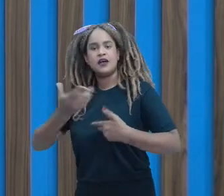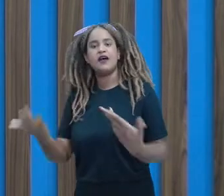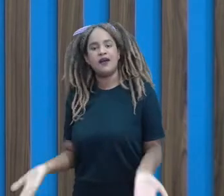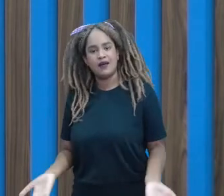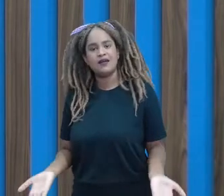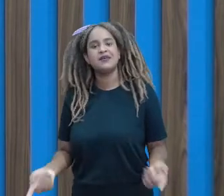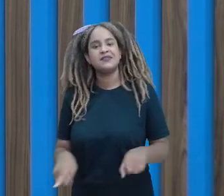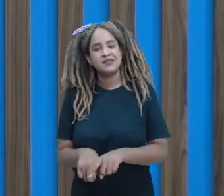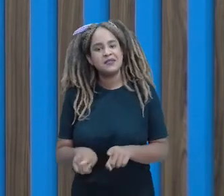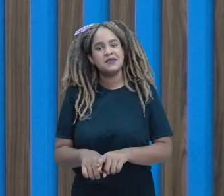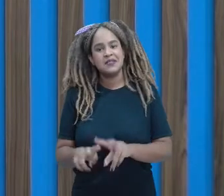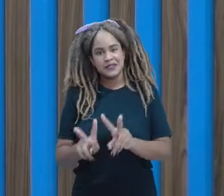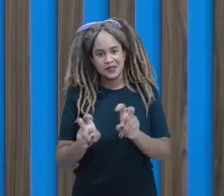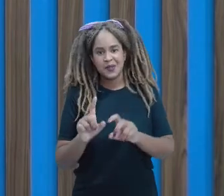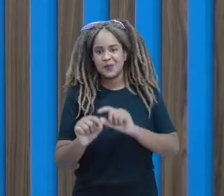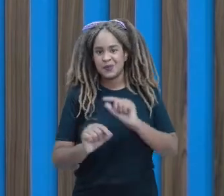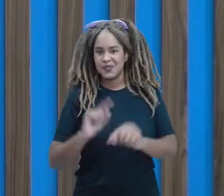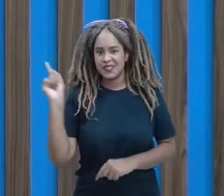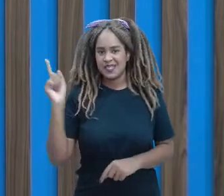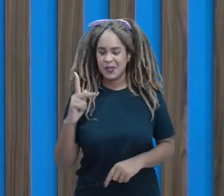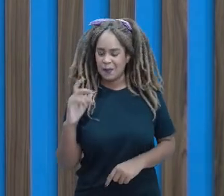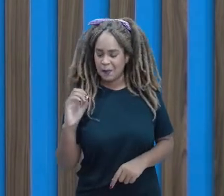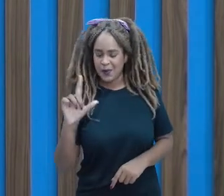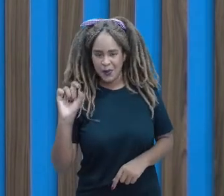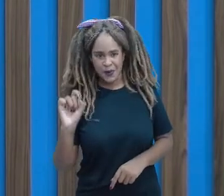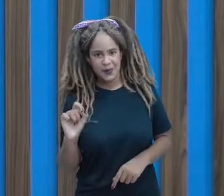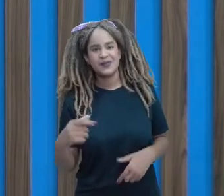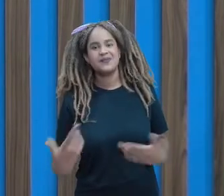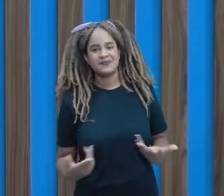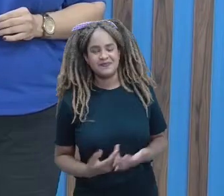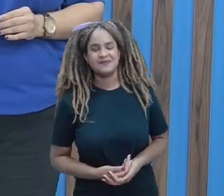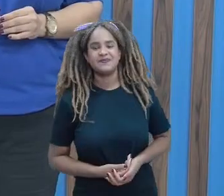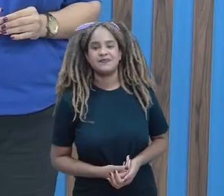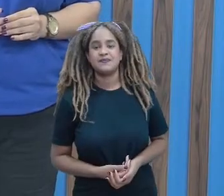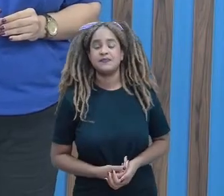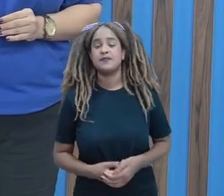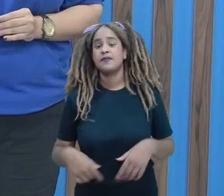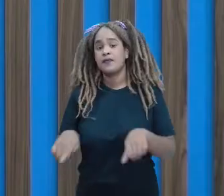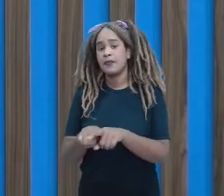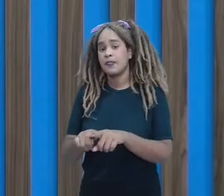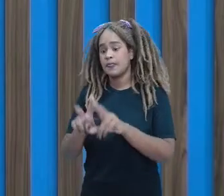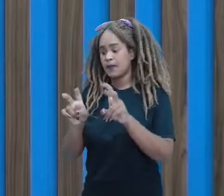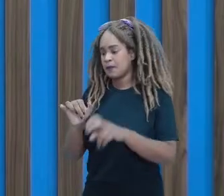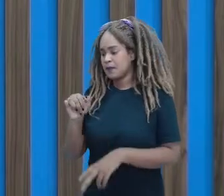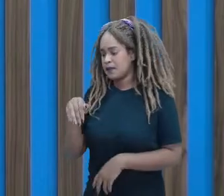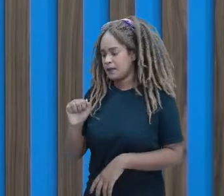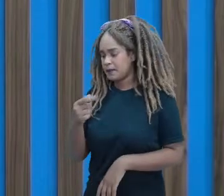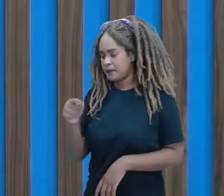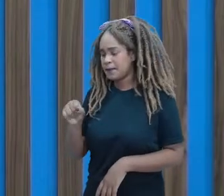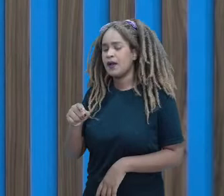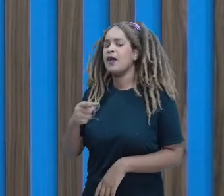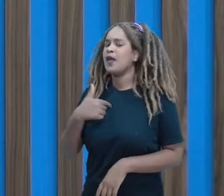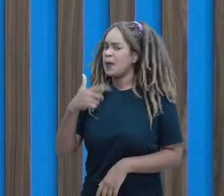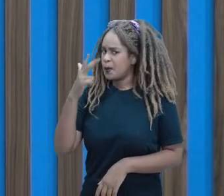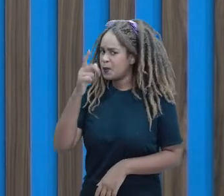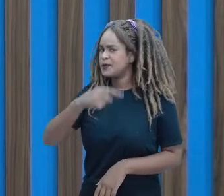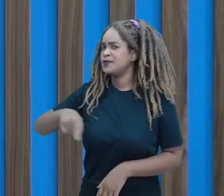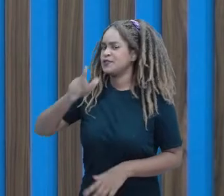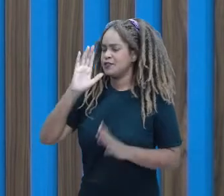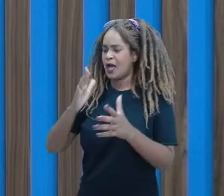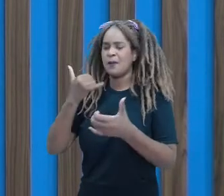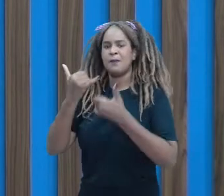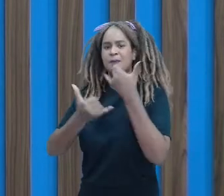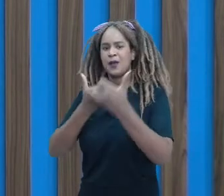pensando também no que diz respeito a esses polos, né, Carol? Com certeza. E em relação ao ímã, eu acho que muitos de vocês já brincaram com